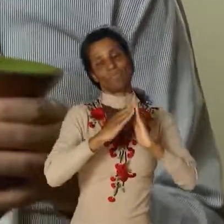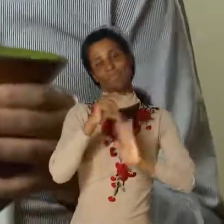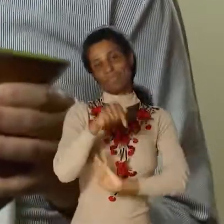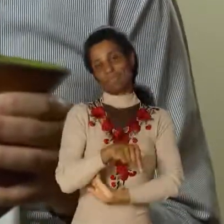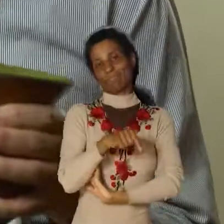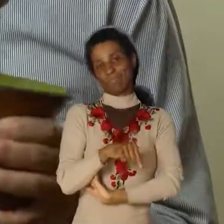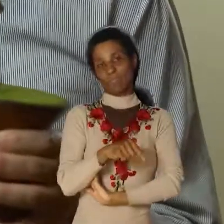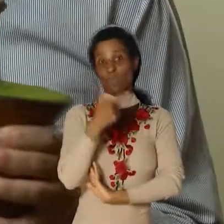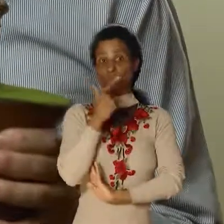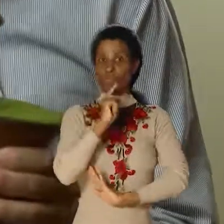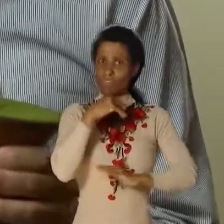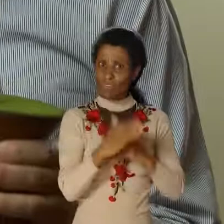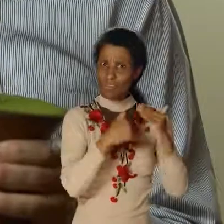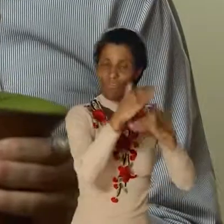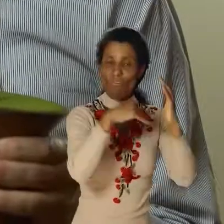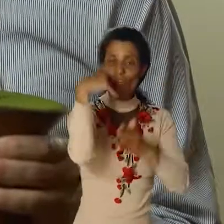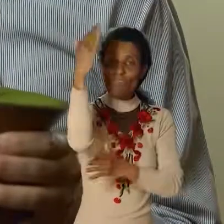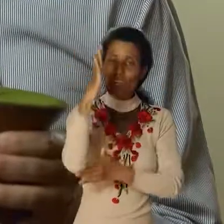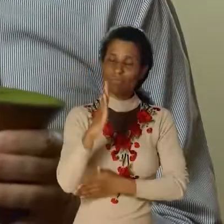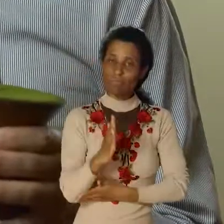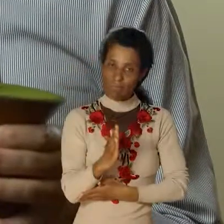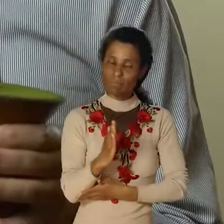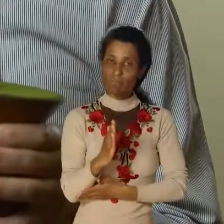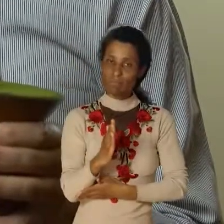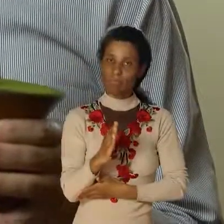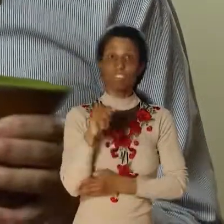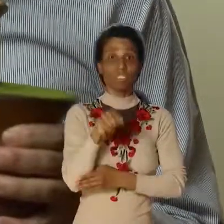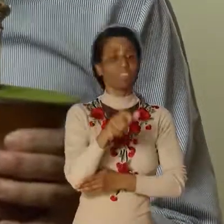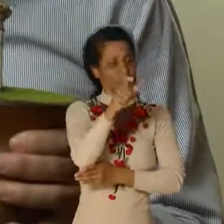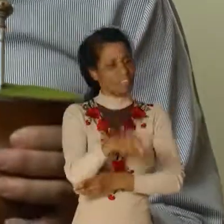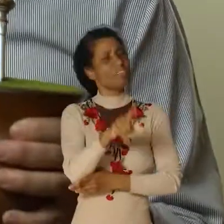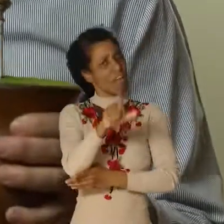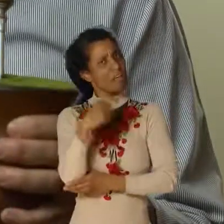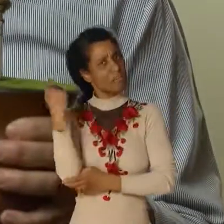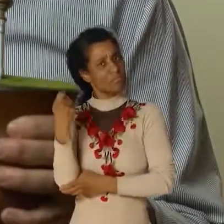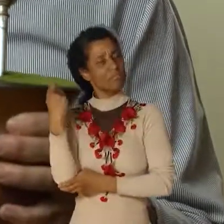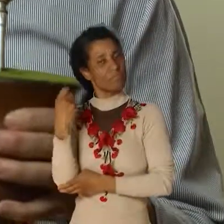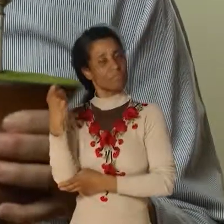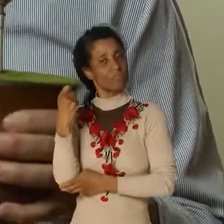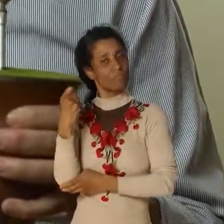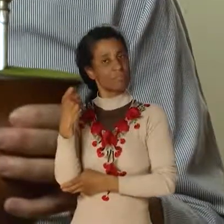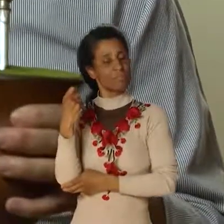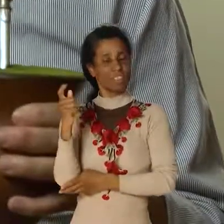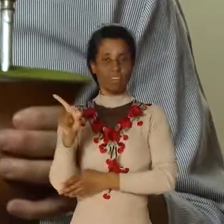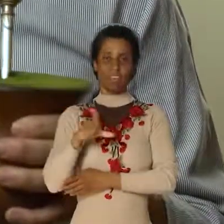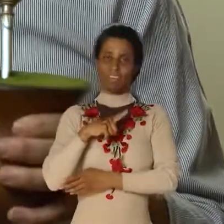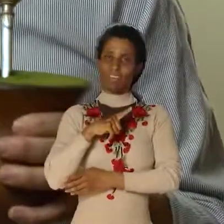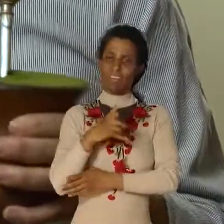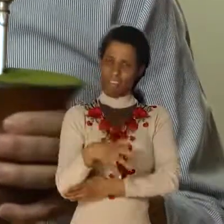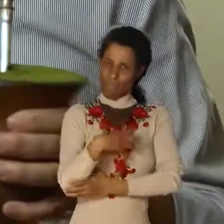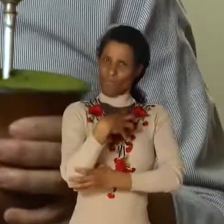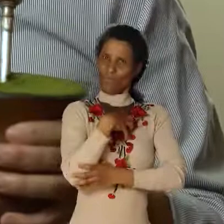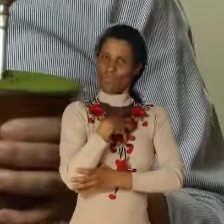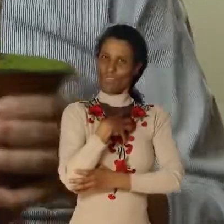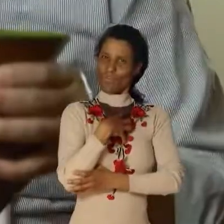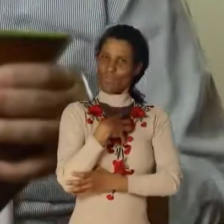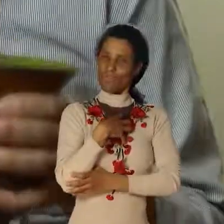Brasil, desenvolveu esse Brasil. Este é o gaúcho que tem esse espírito